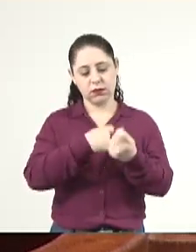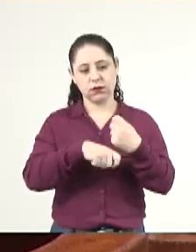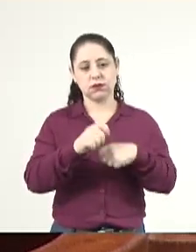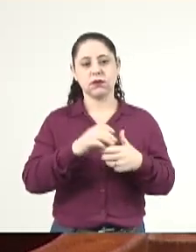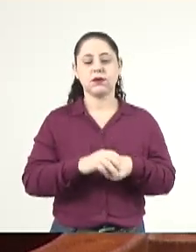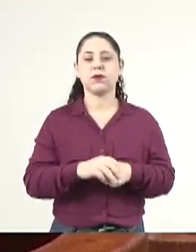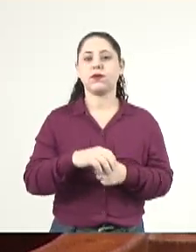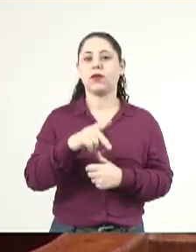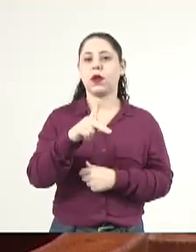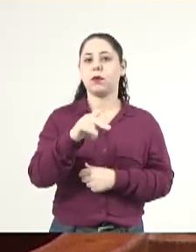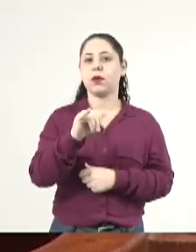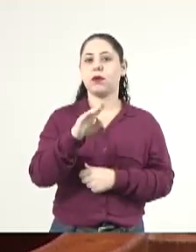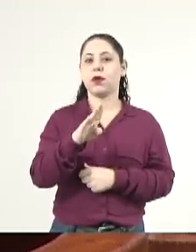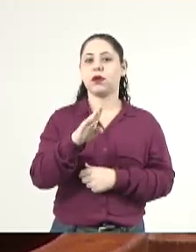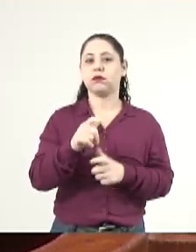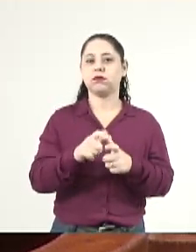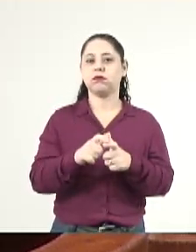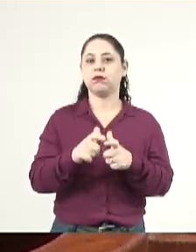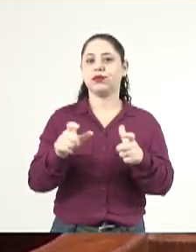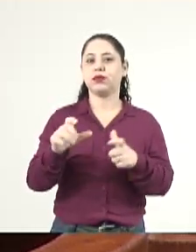o PIB, cresceu